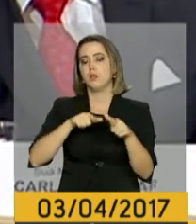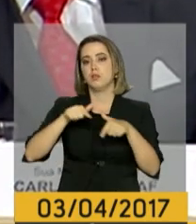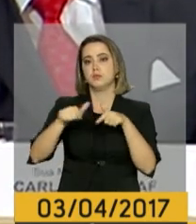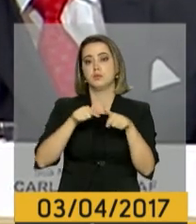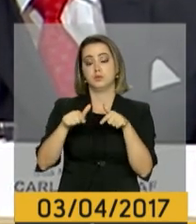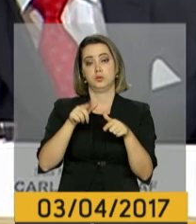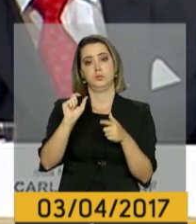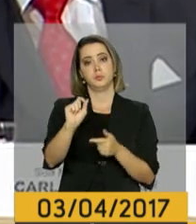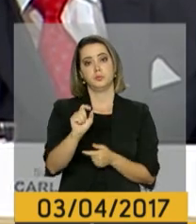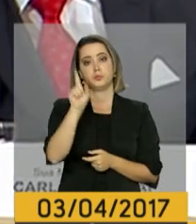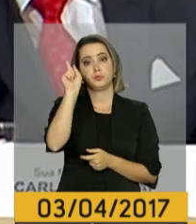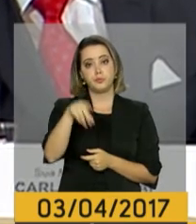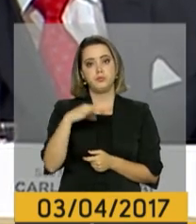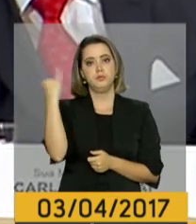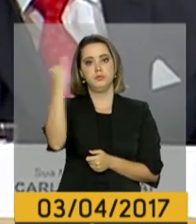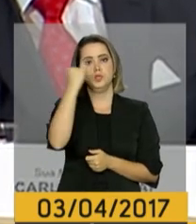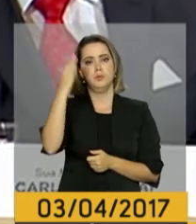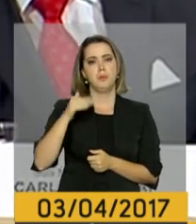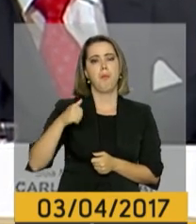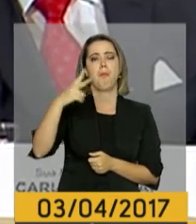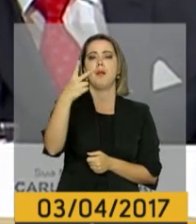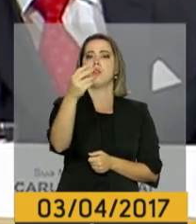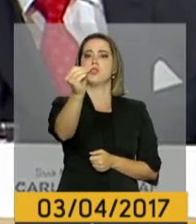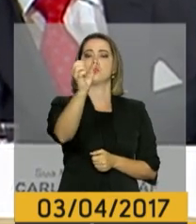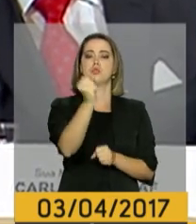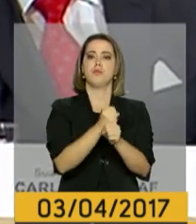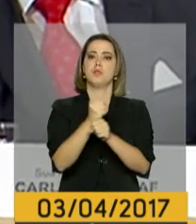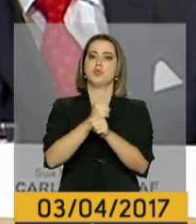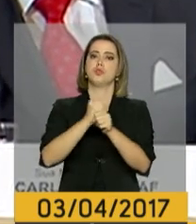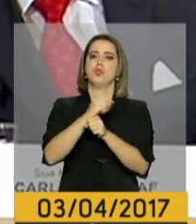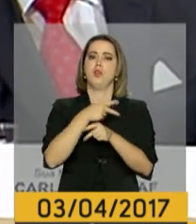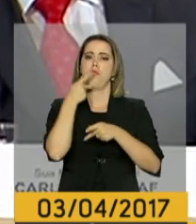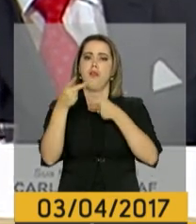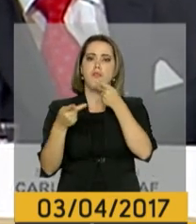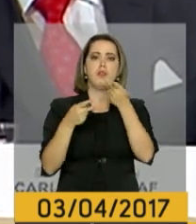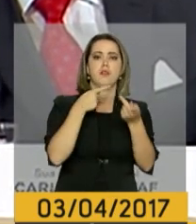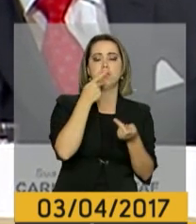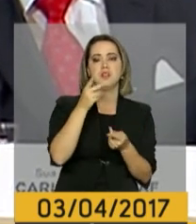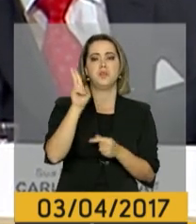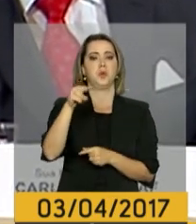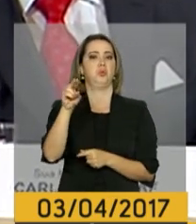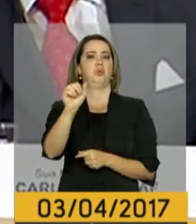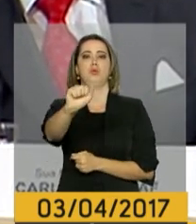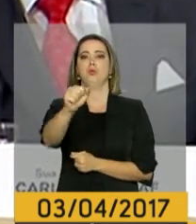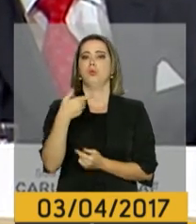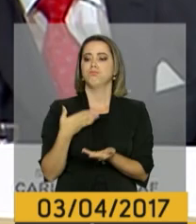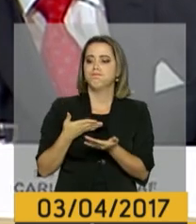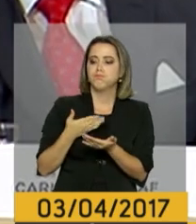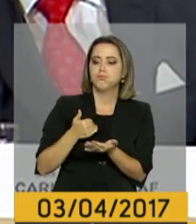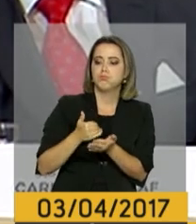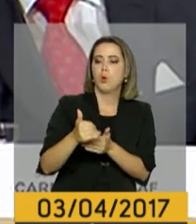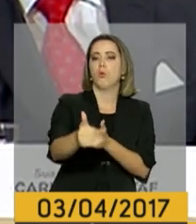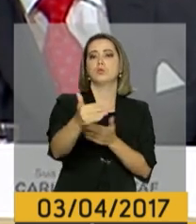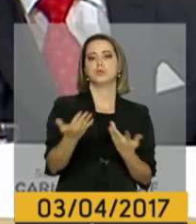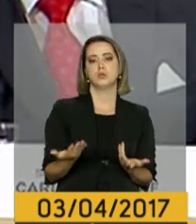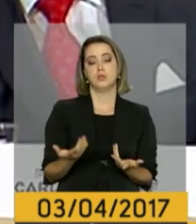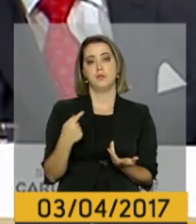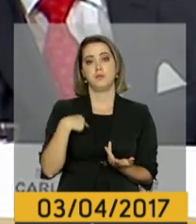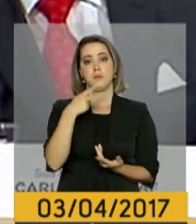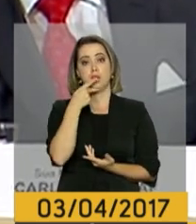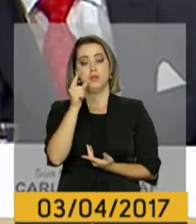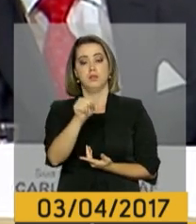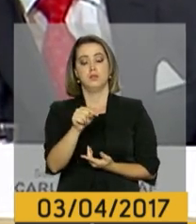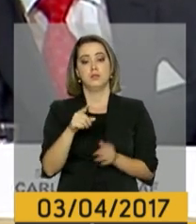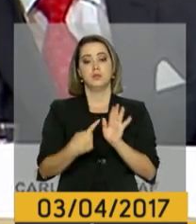um dado importante, porque há mais de 20 anos se falava nisso no Brasil e jamais se levava adiante. Eu dou exemplo para